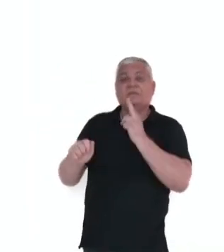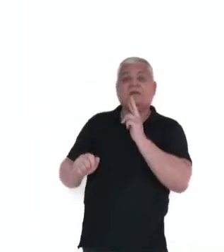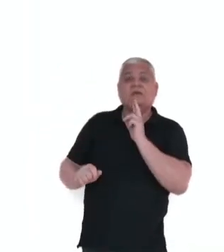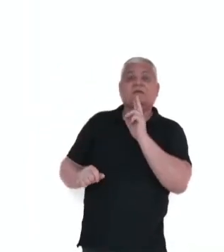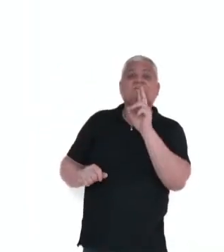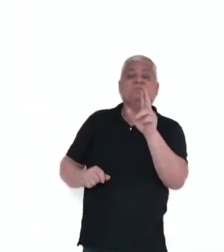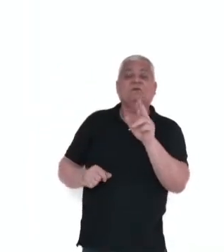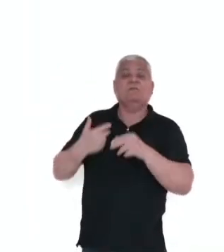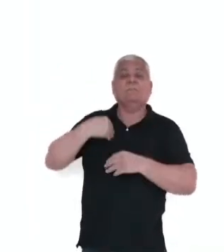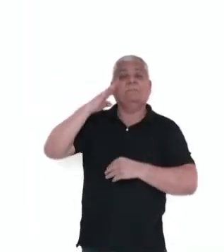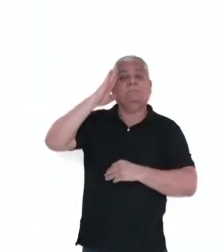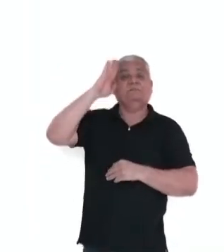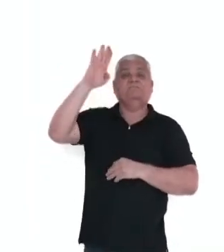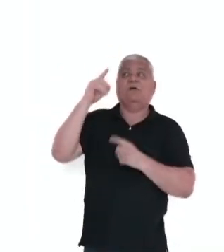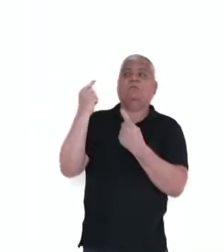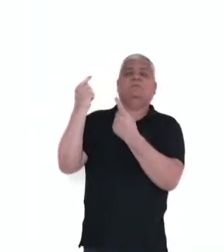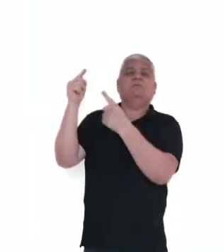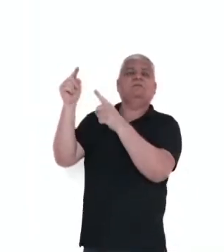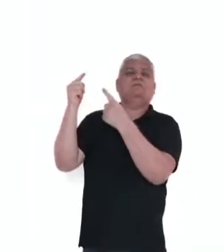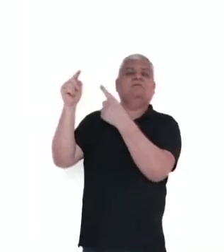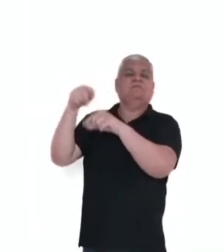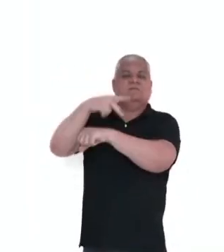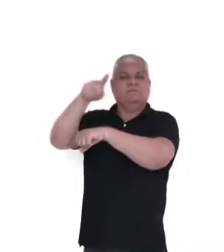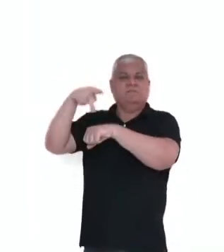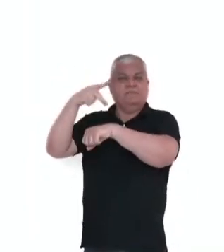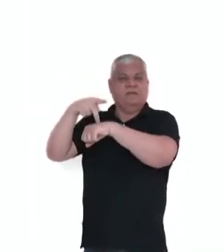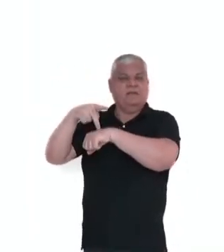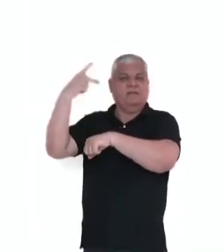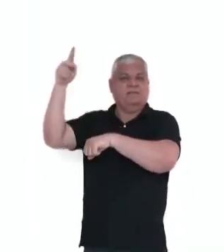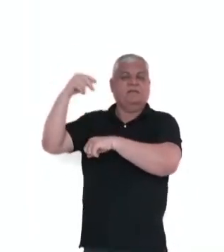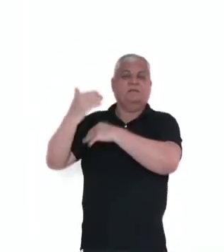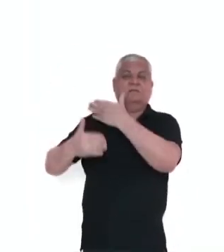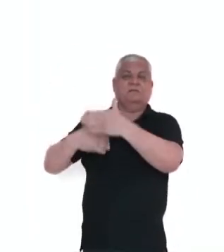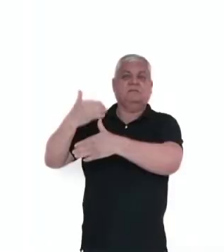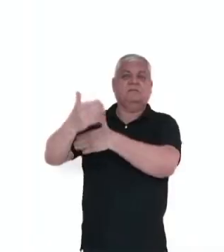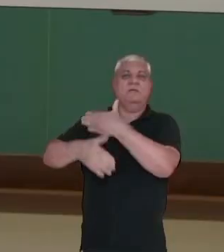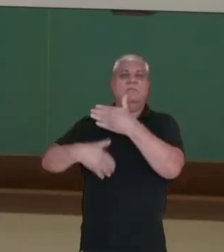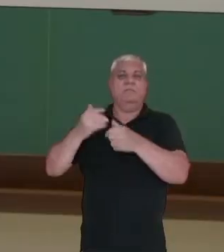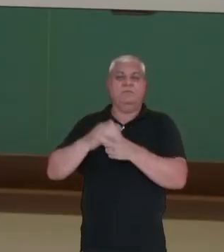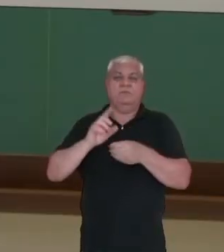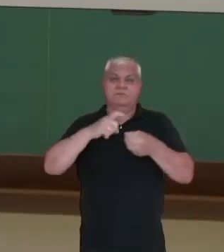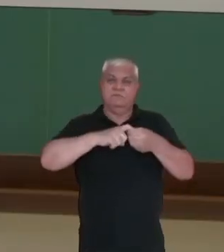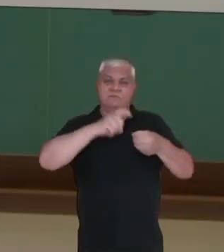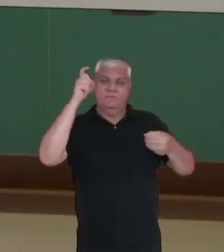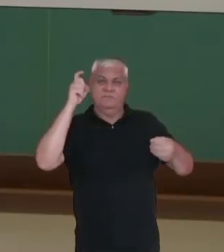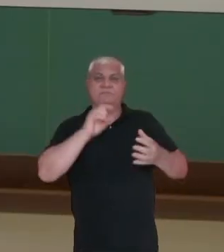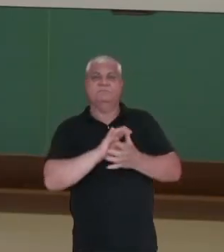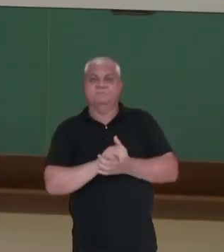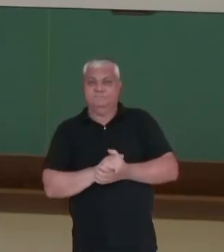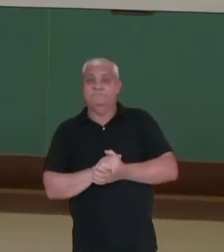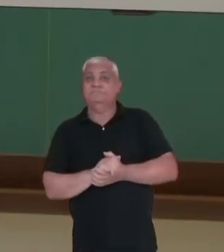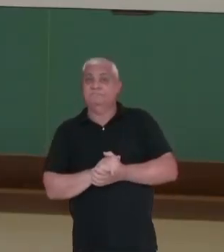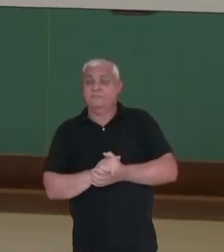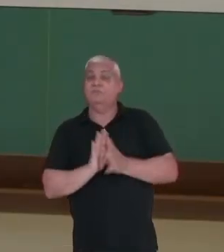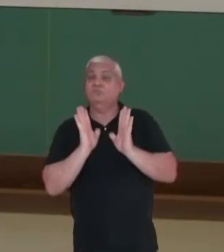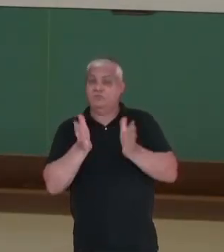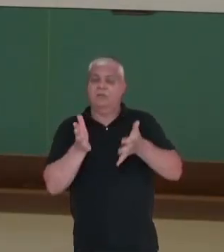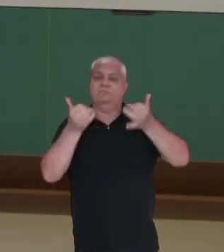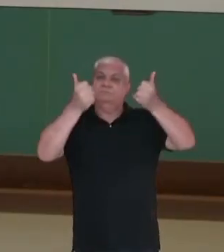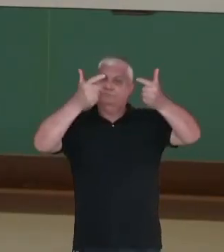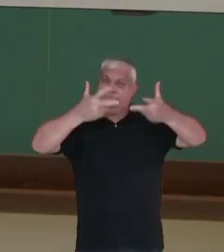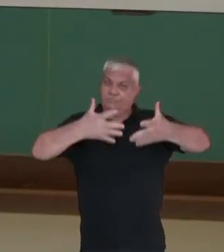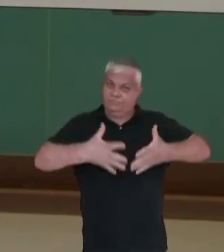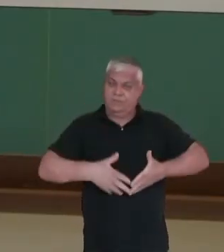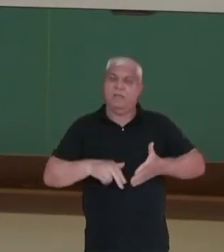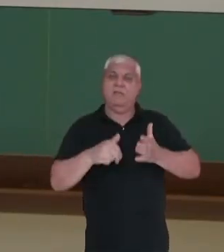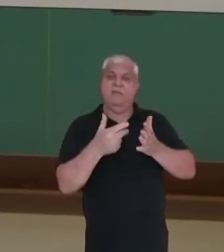os principais desafios dos países africanos após o processo então de descolonização. Então nós acabamos de citar aqui, faça o